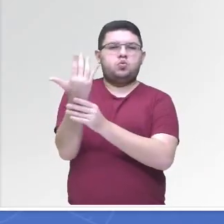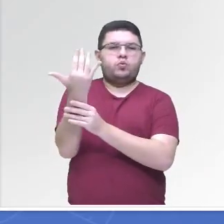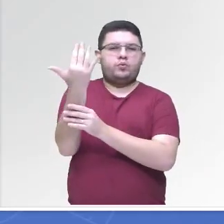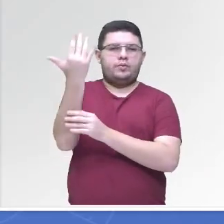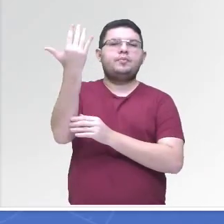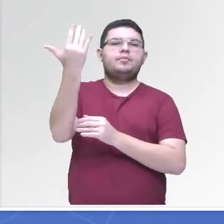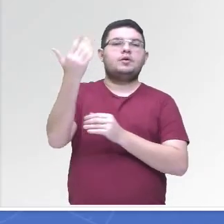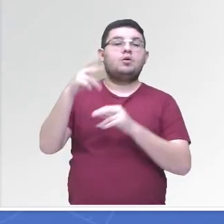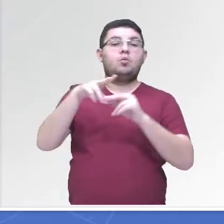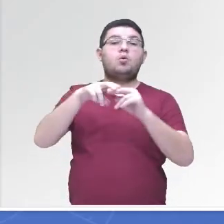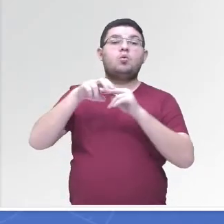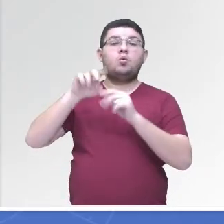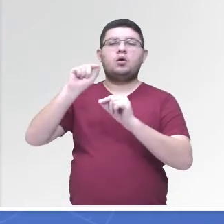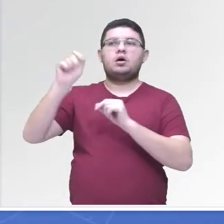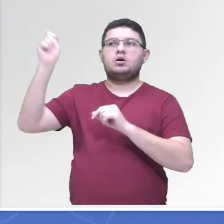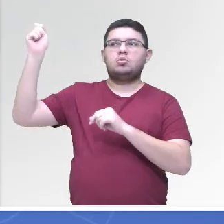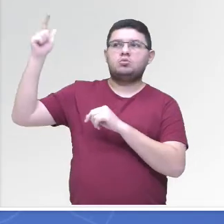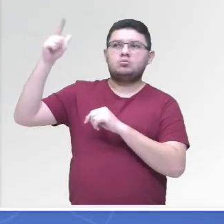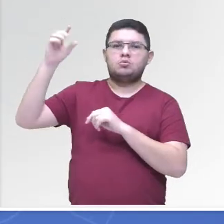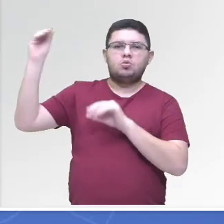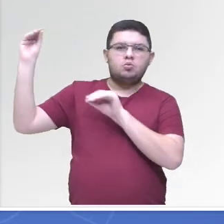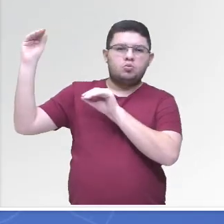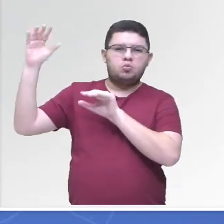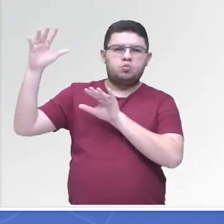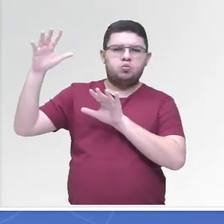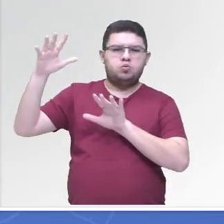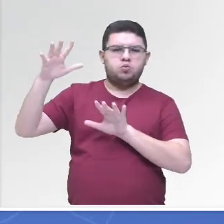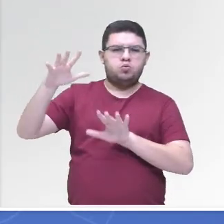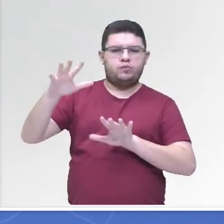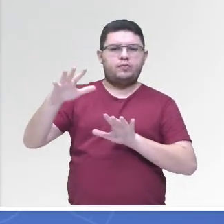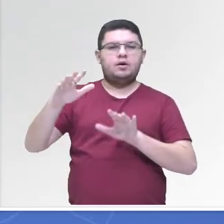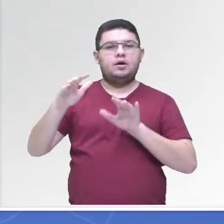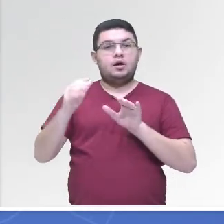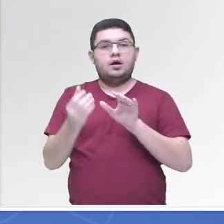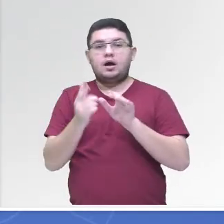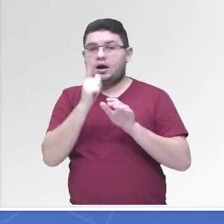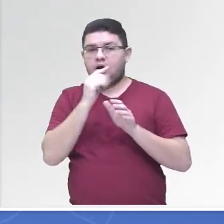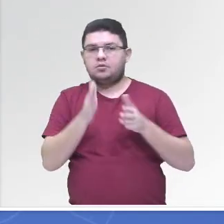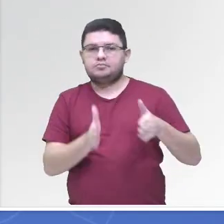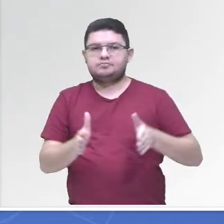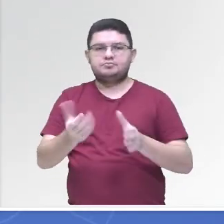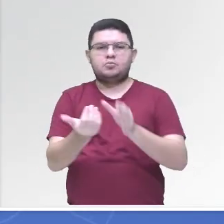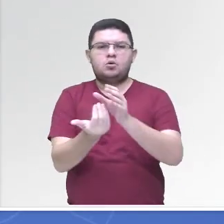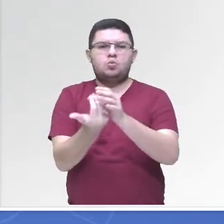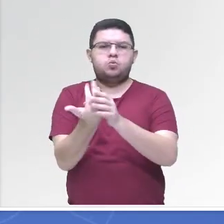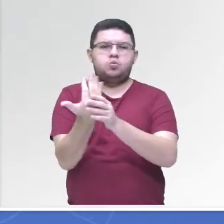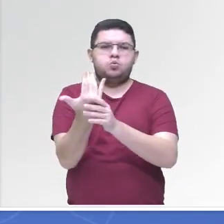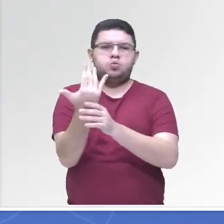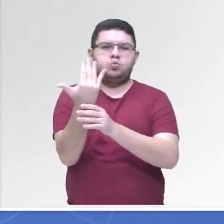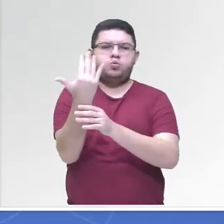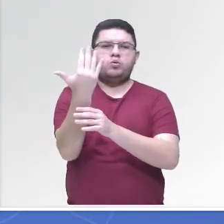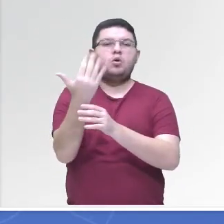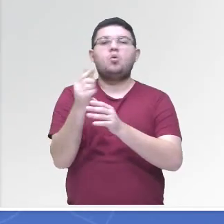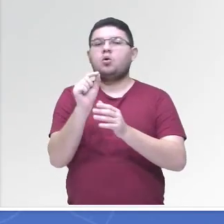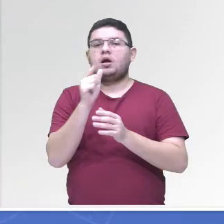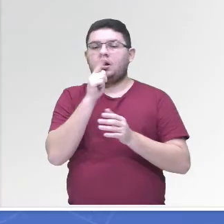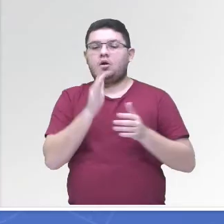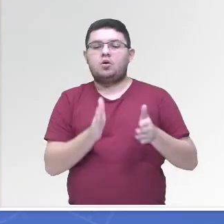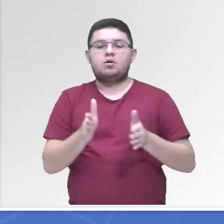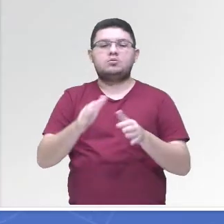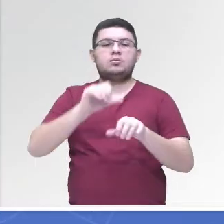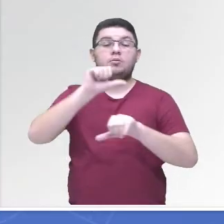por conta da incidência da luz solar, tá? Evapora, né? Transforma de líquido para gás.